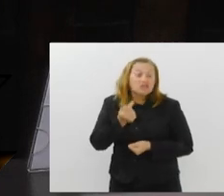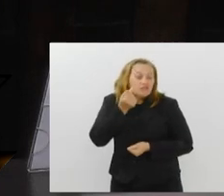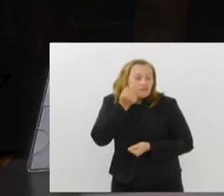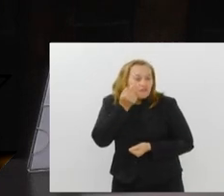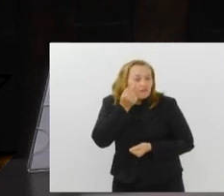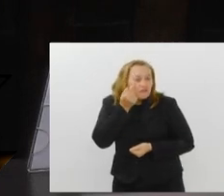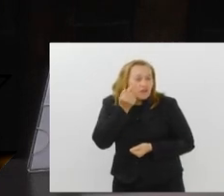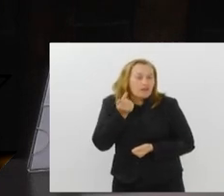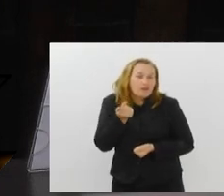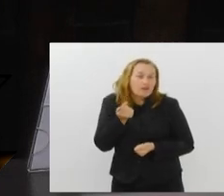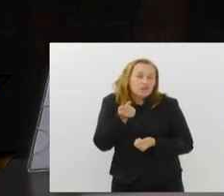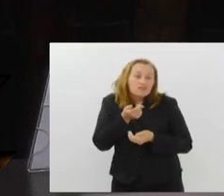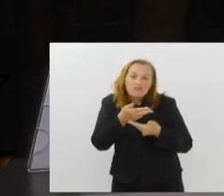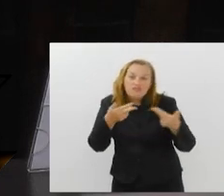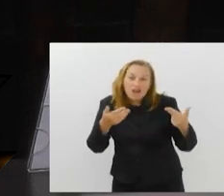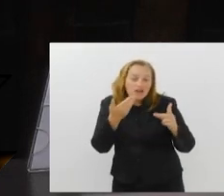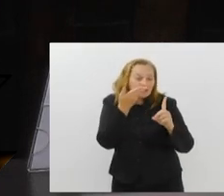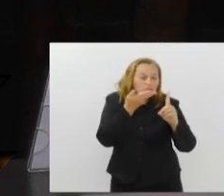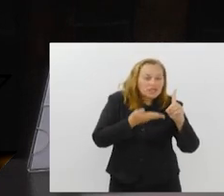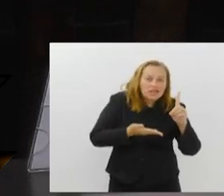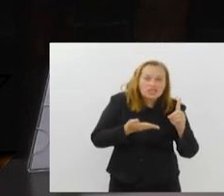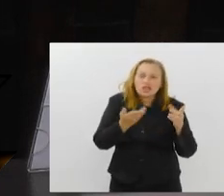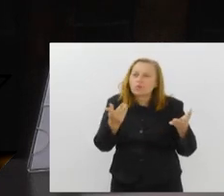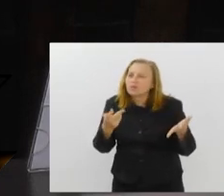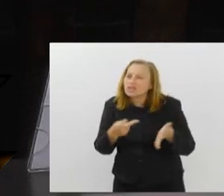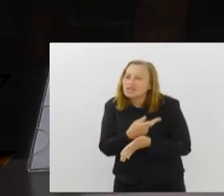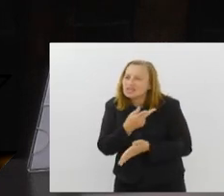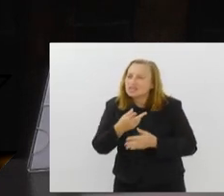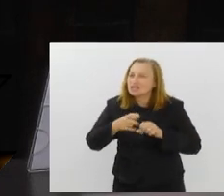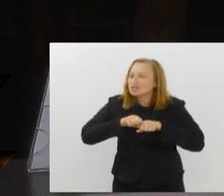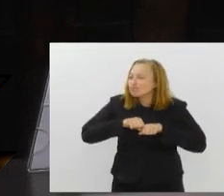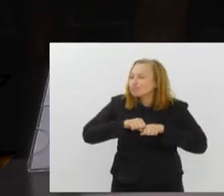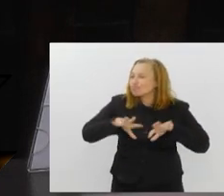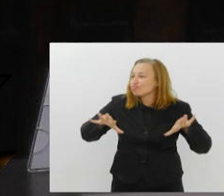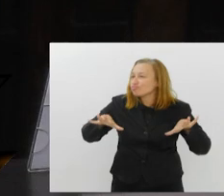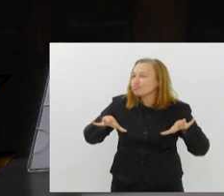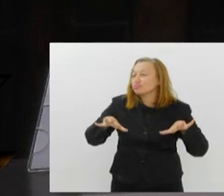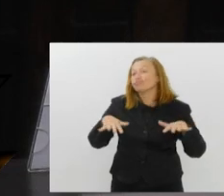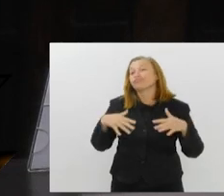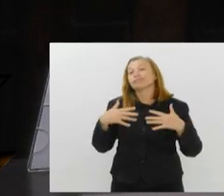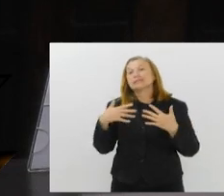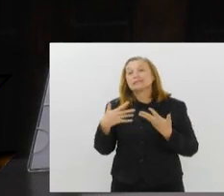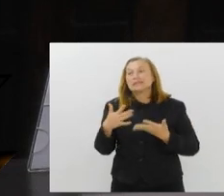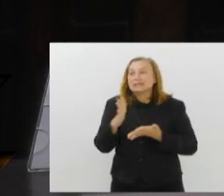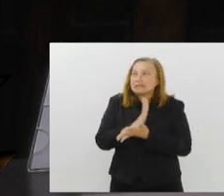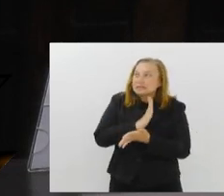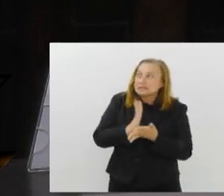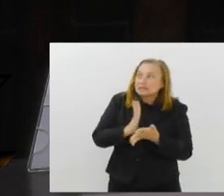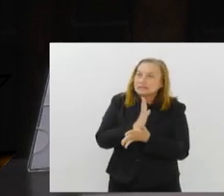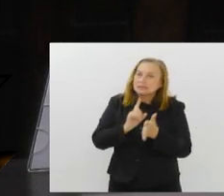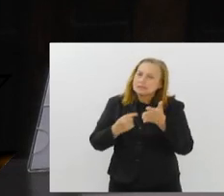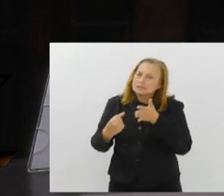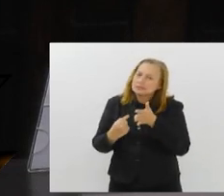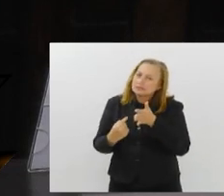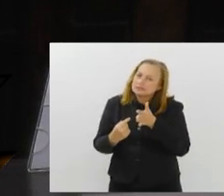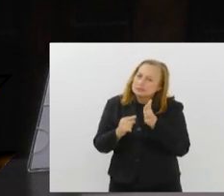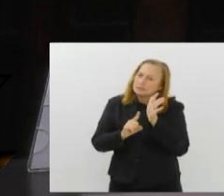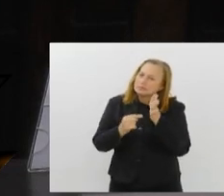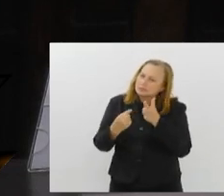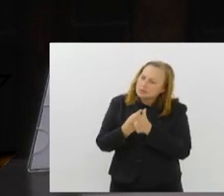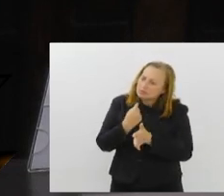muitas homenagens acontecendo e sendo distribuídas por aí que às vezes a gente pergunta se aquelas pessoas de